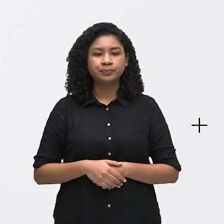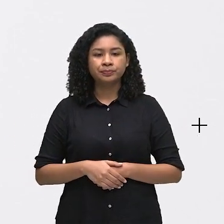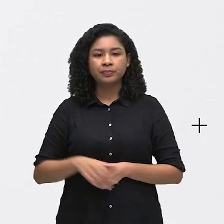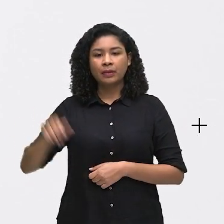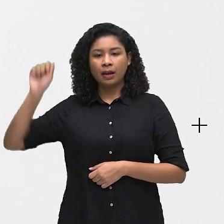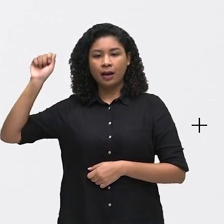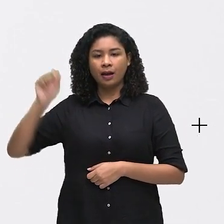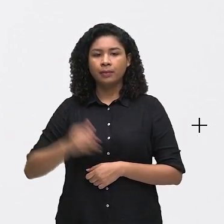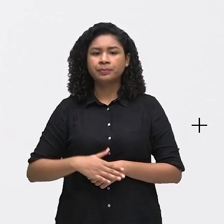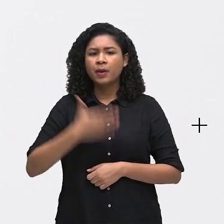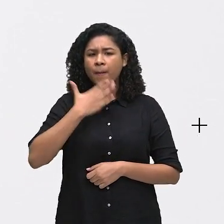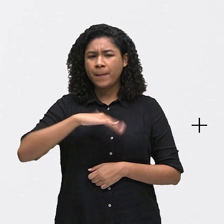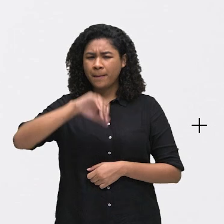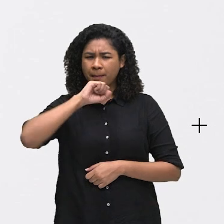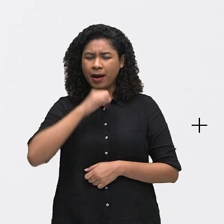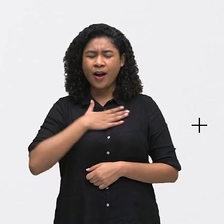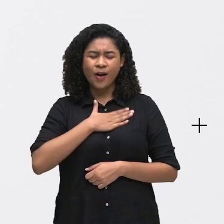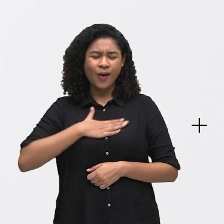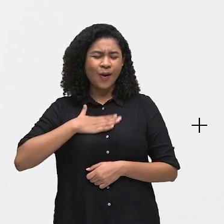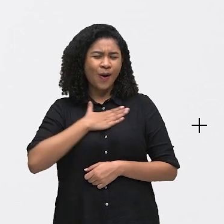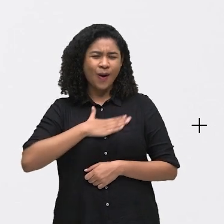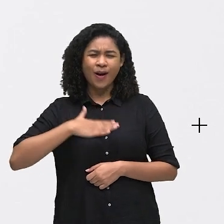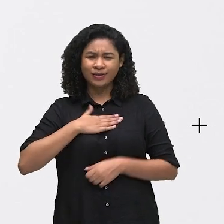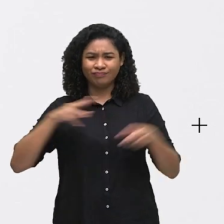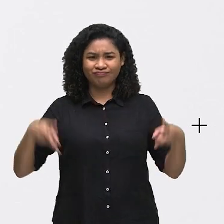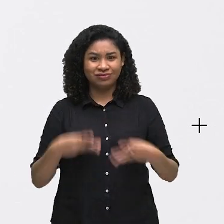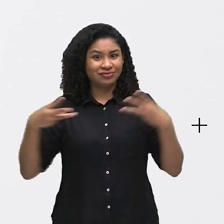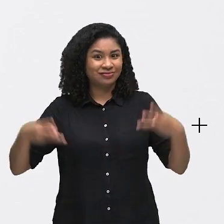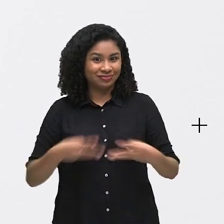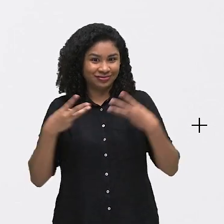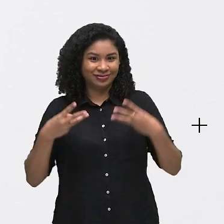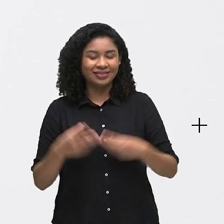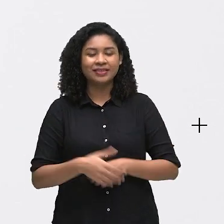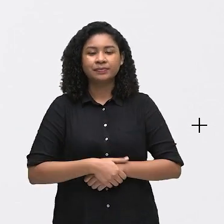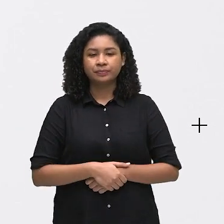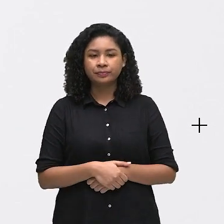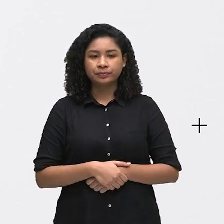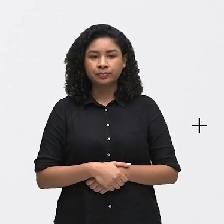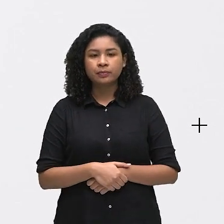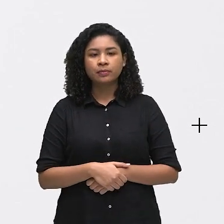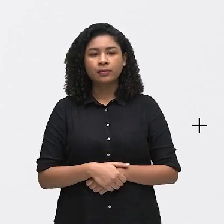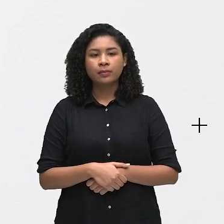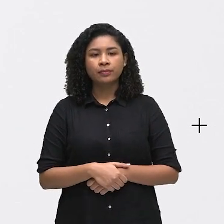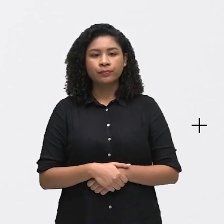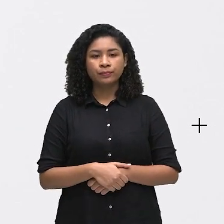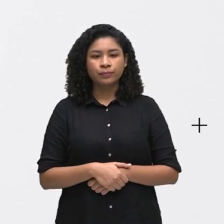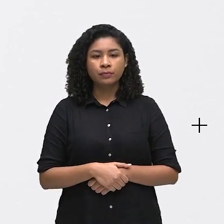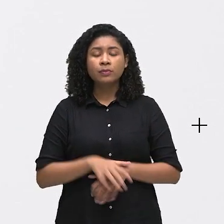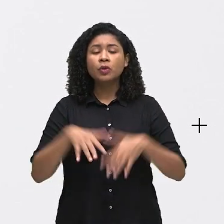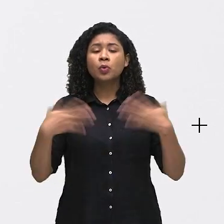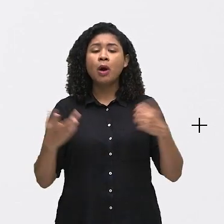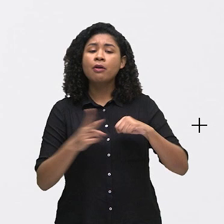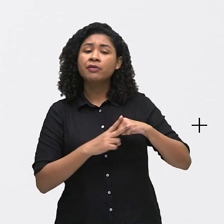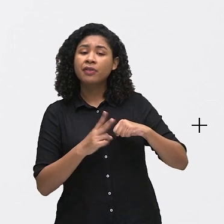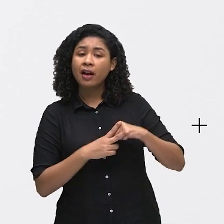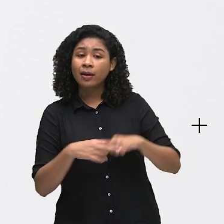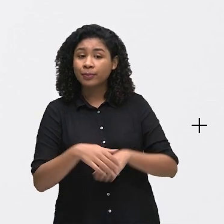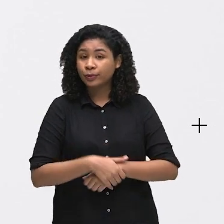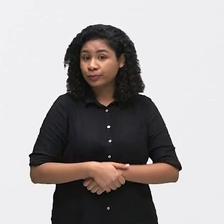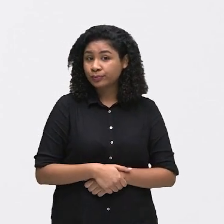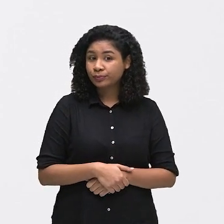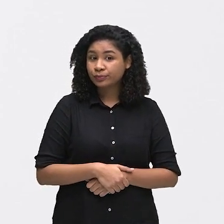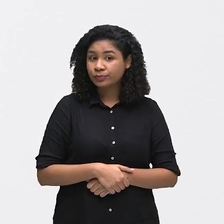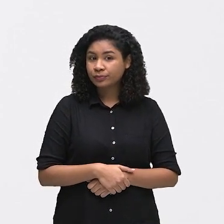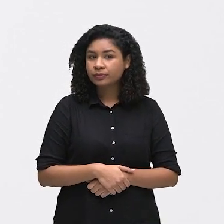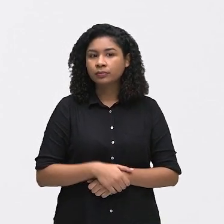de verdura. Então, nessa primeira, nós temos papai gosta de verdura. Qual é o verbo? É para a gente dizer